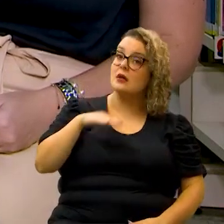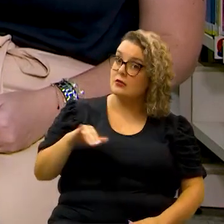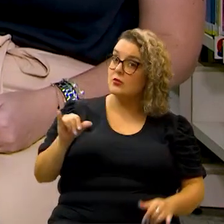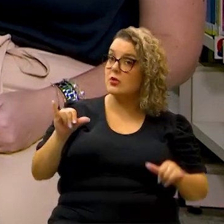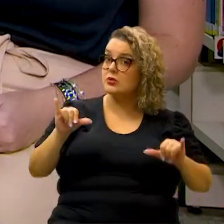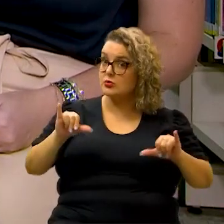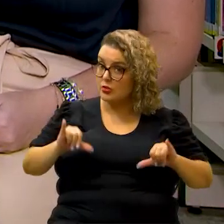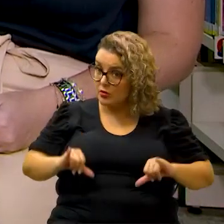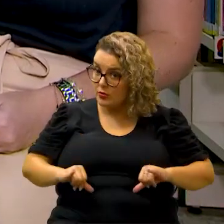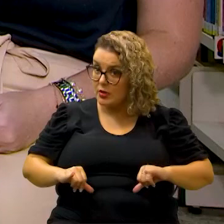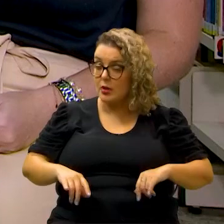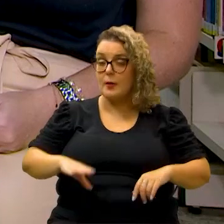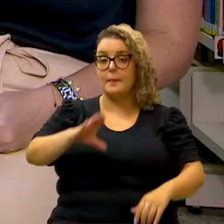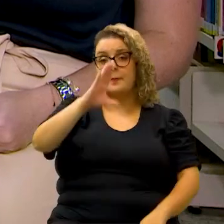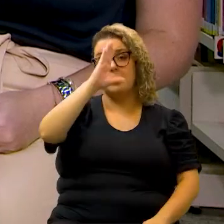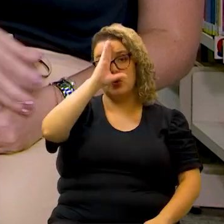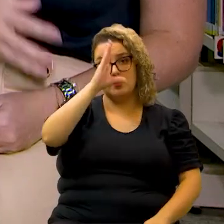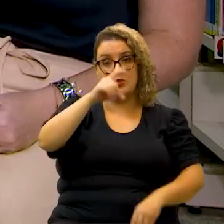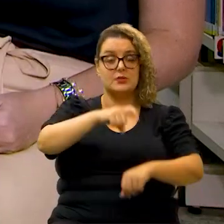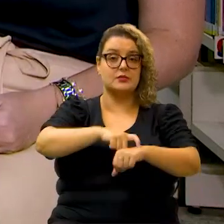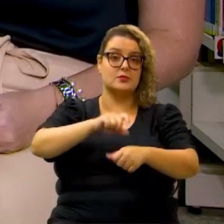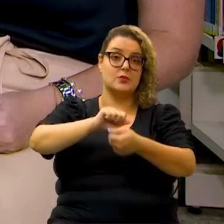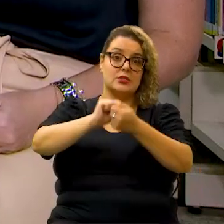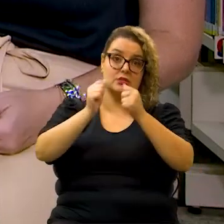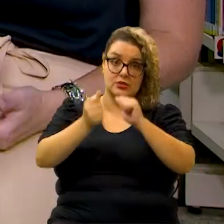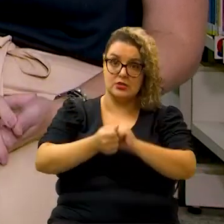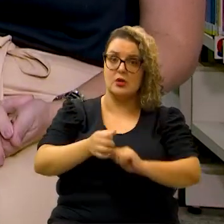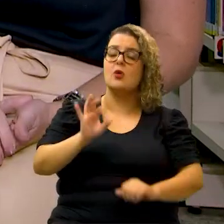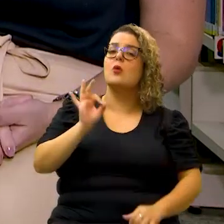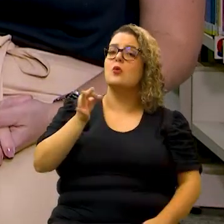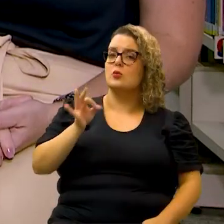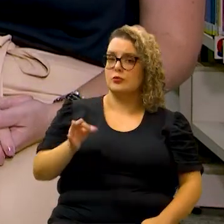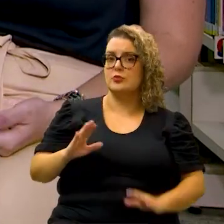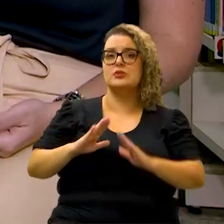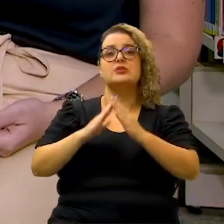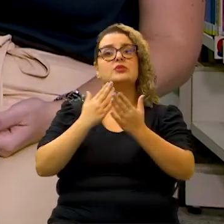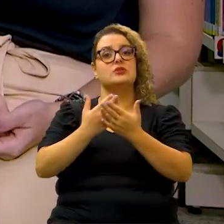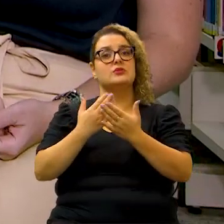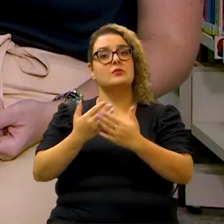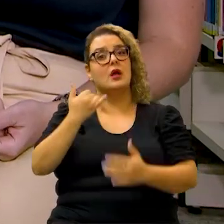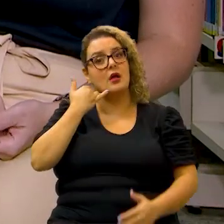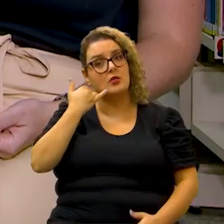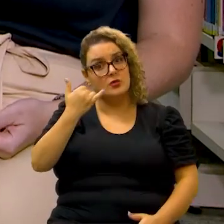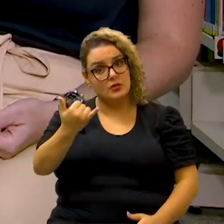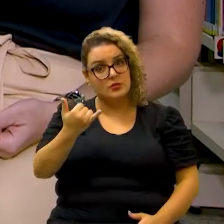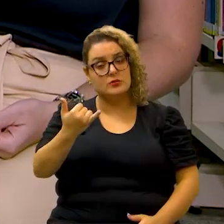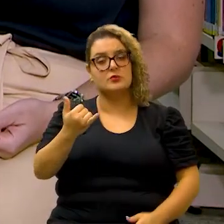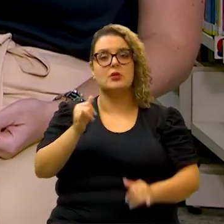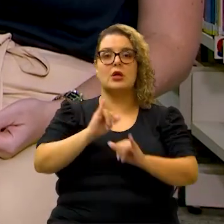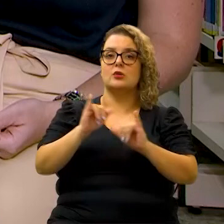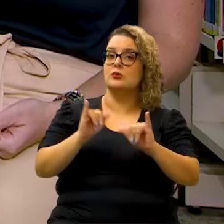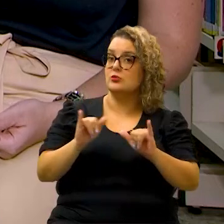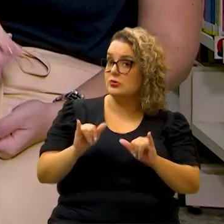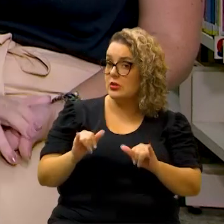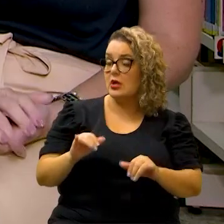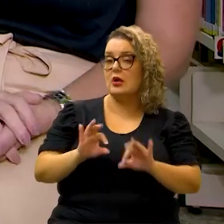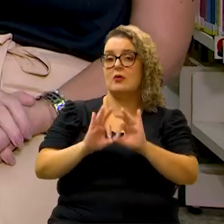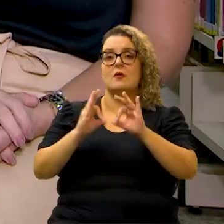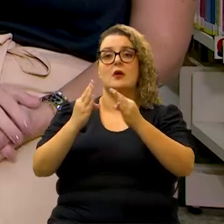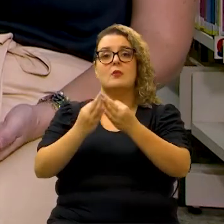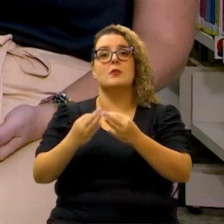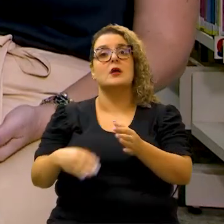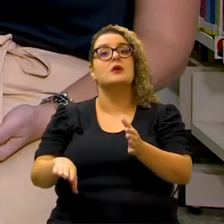confortável. Então, se a criança estiver em sofrimento, principalmente nesse período de adaptação, com certeza a escola vai estar ligando, vai